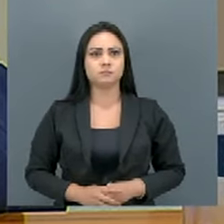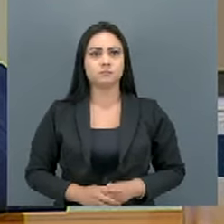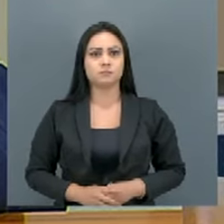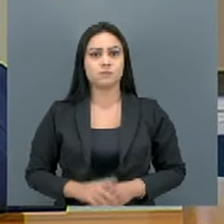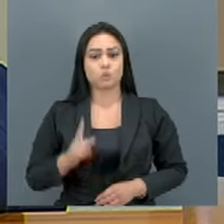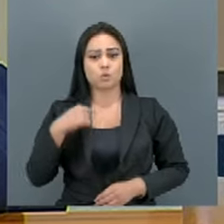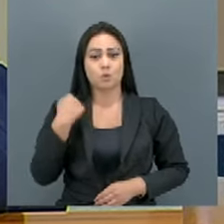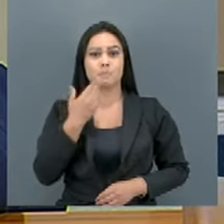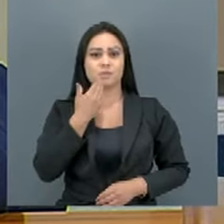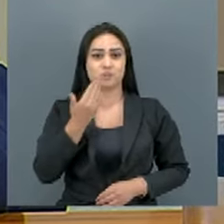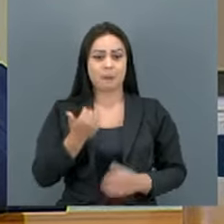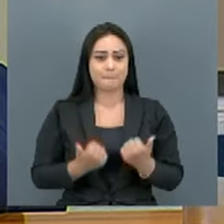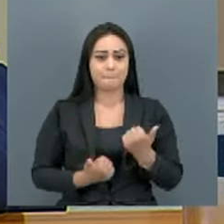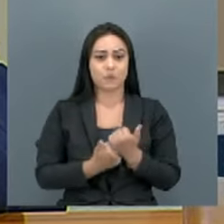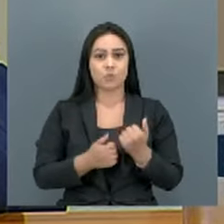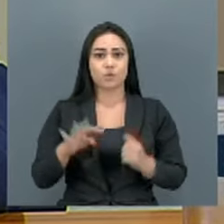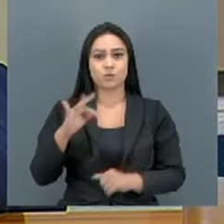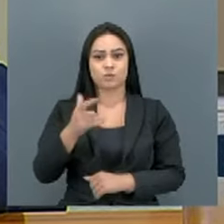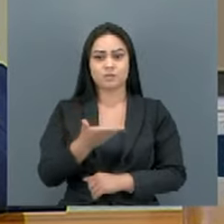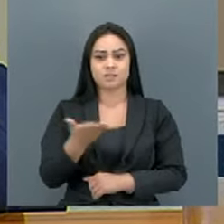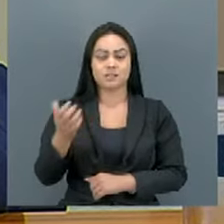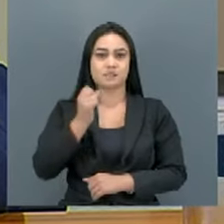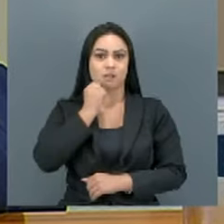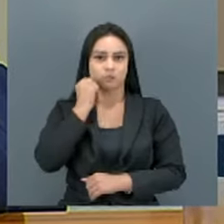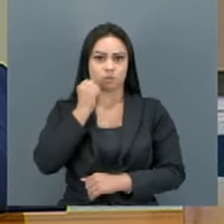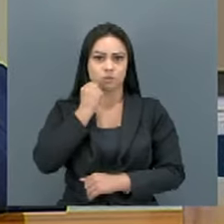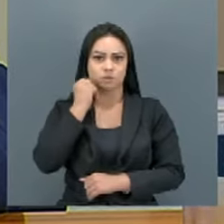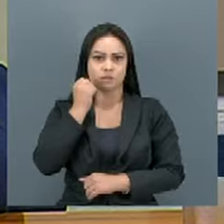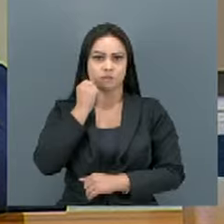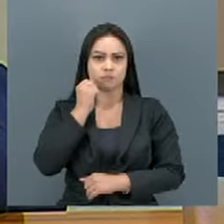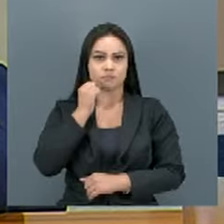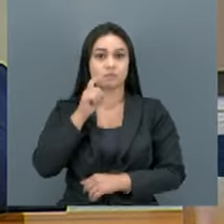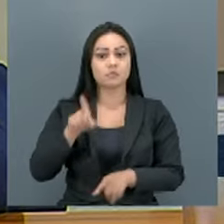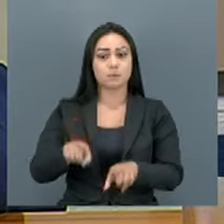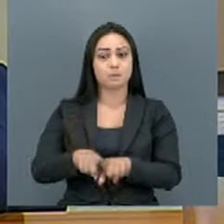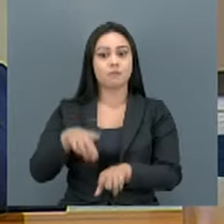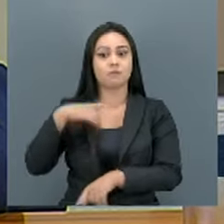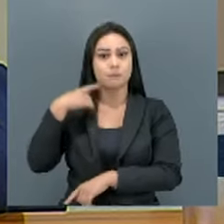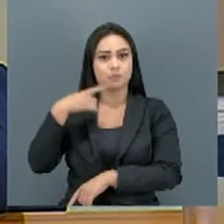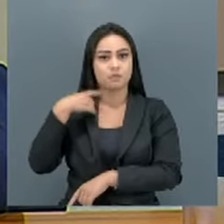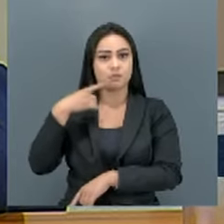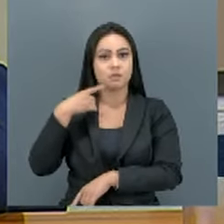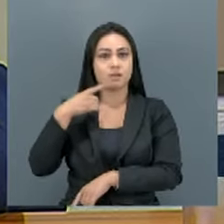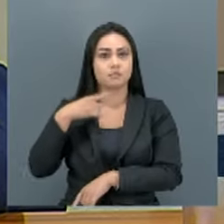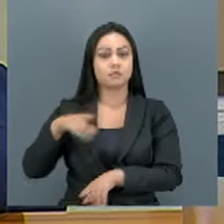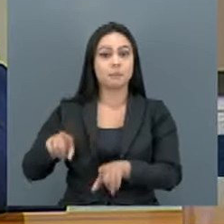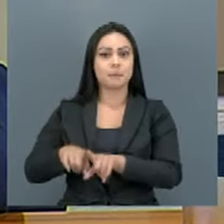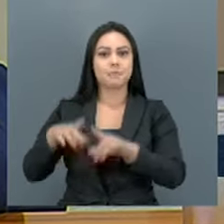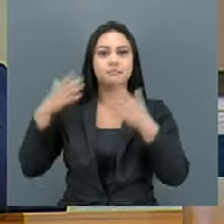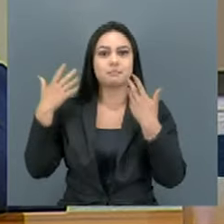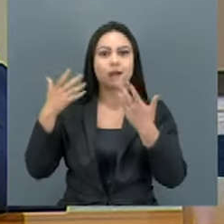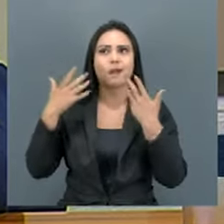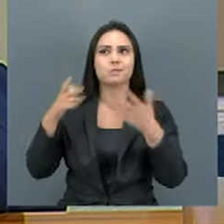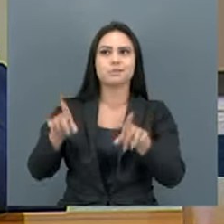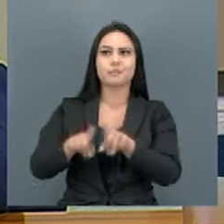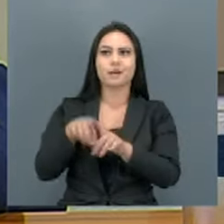pede o apoio aos senhores senadores e senhores deputados e parabenizar e